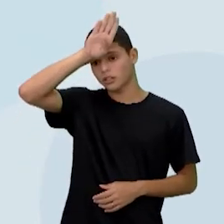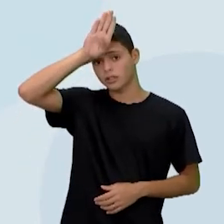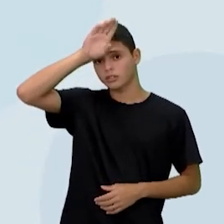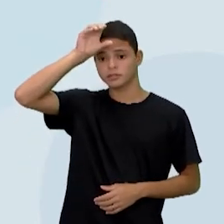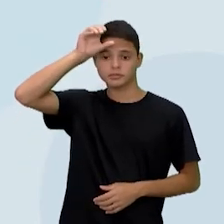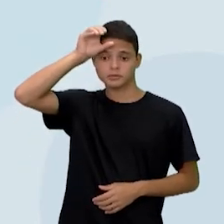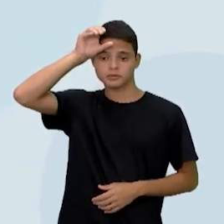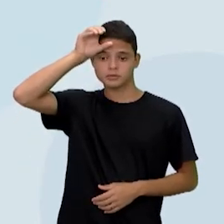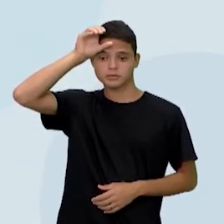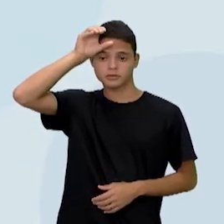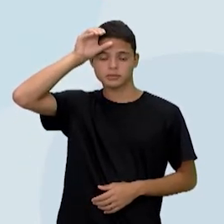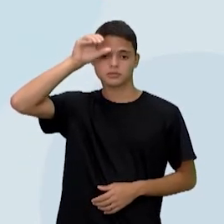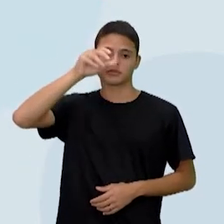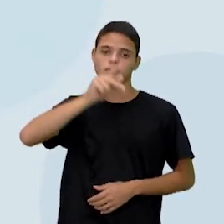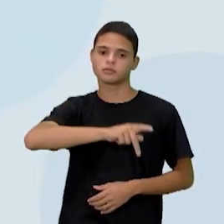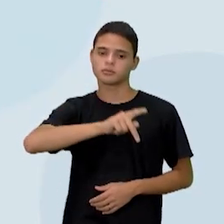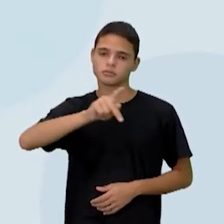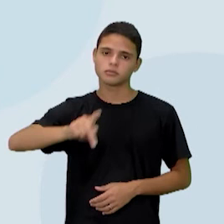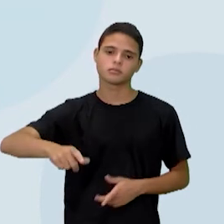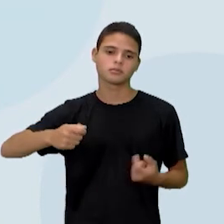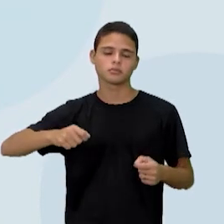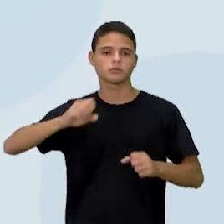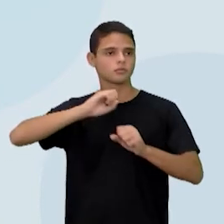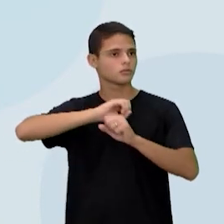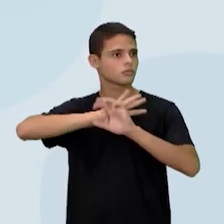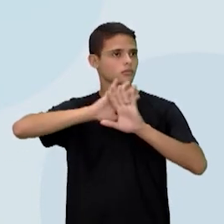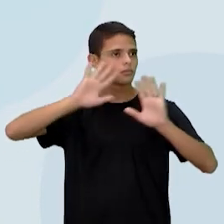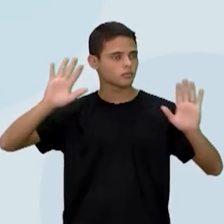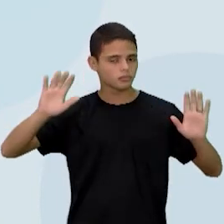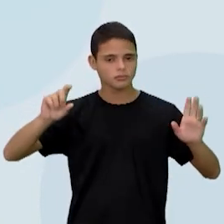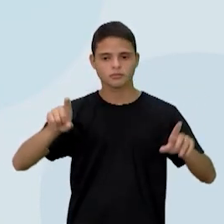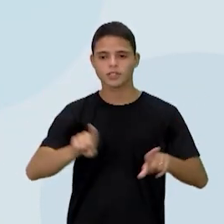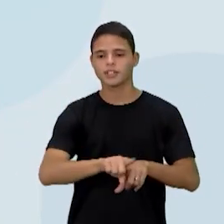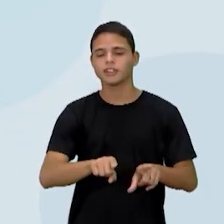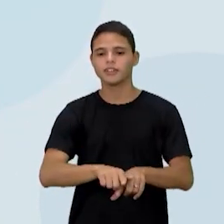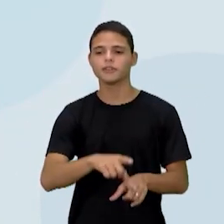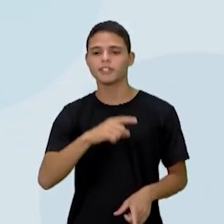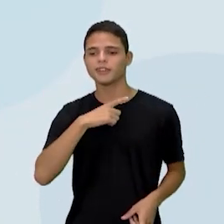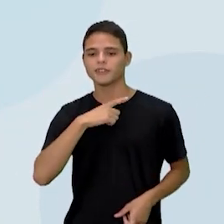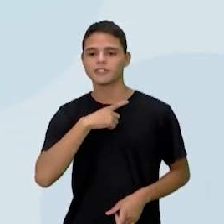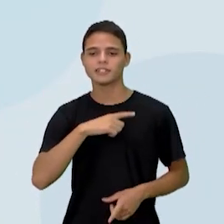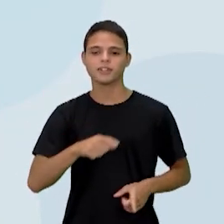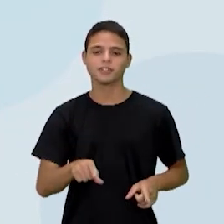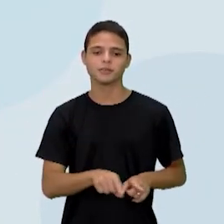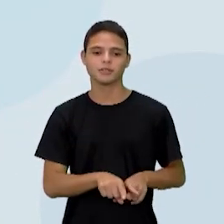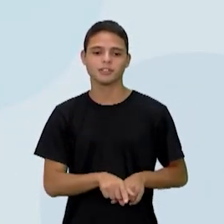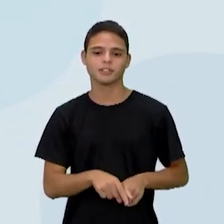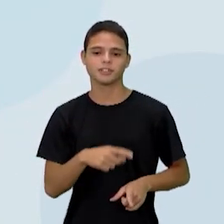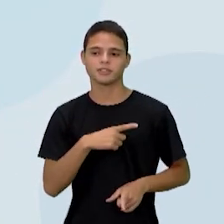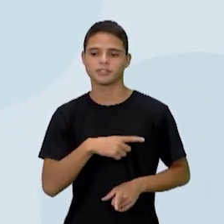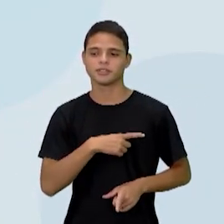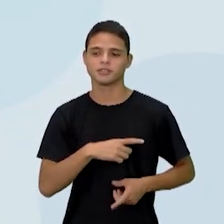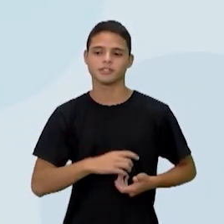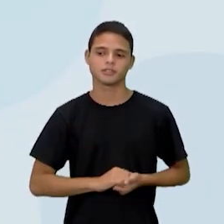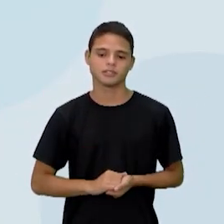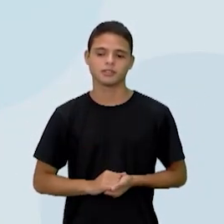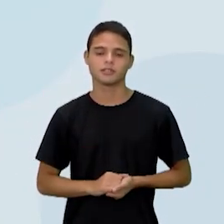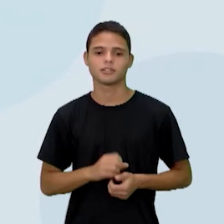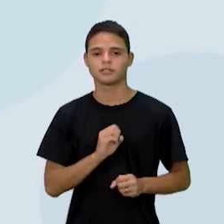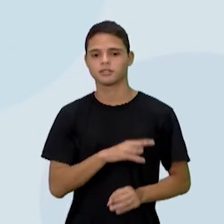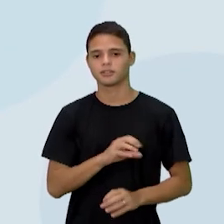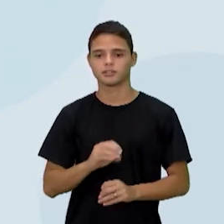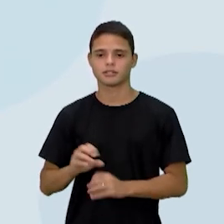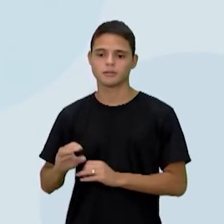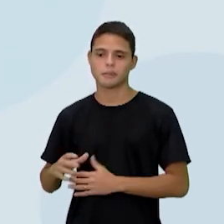as redes. Então, as pessoas têm que ter maior clareza, têm que ter maior conhecimento, e isso é uma questão de educação. Aos